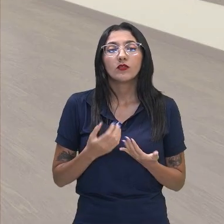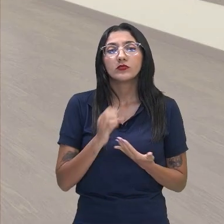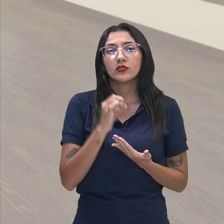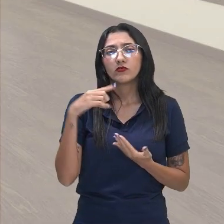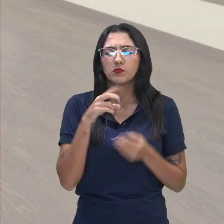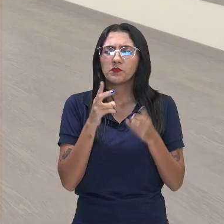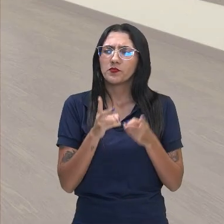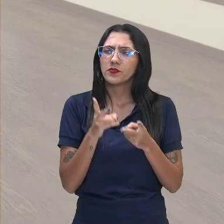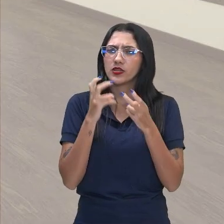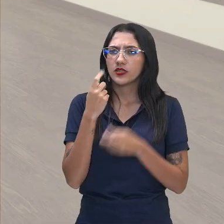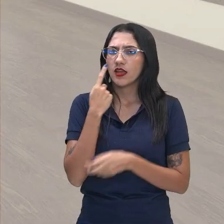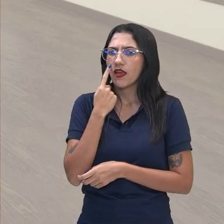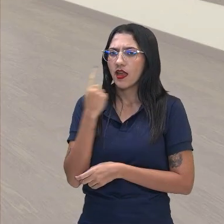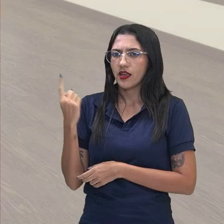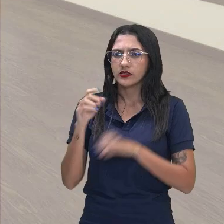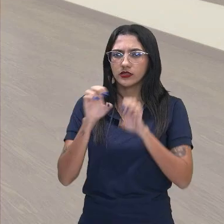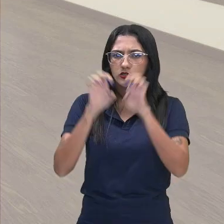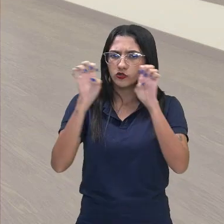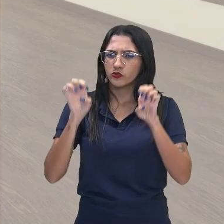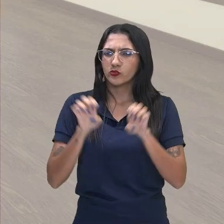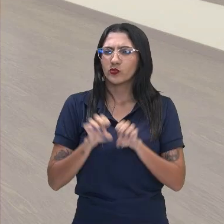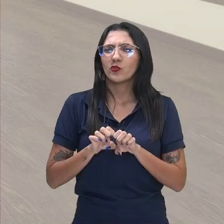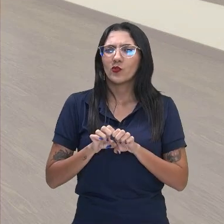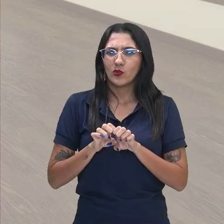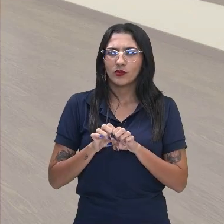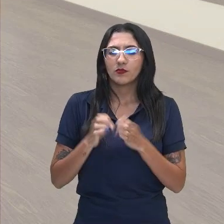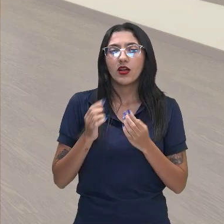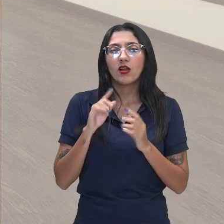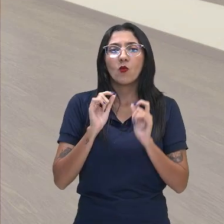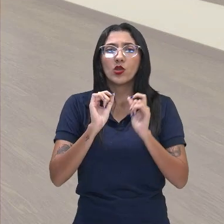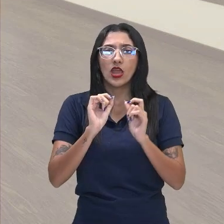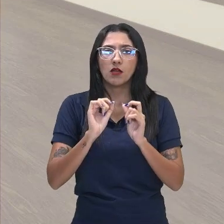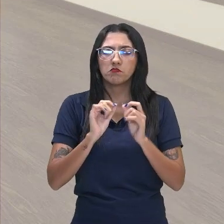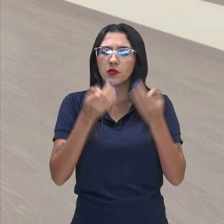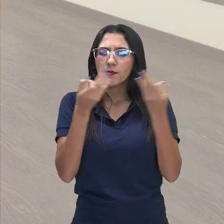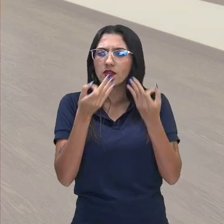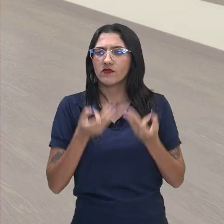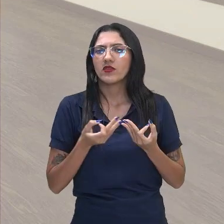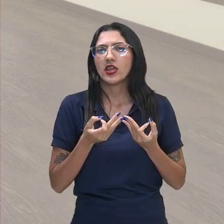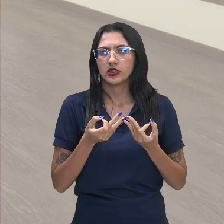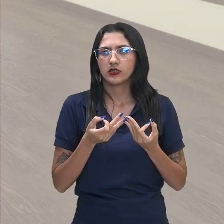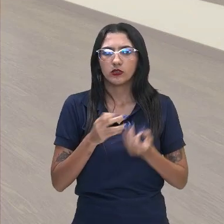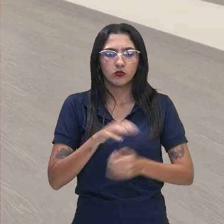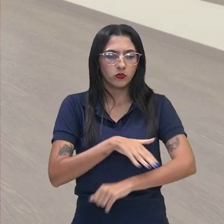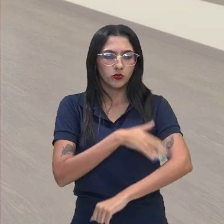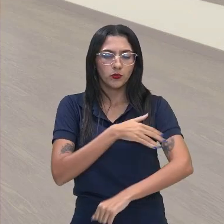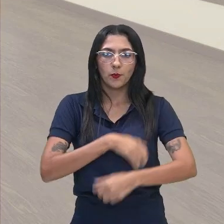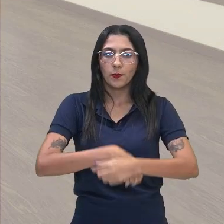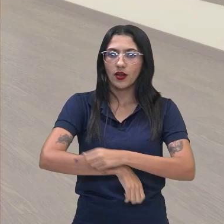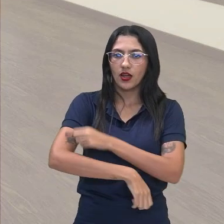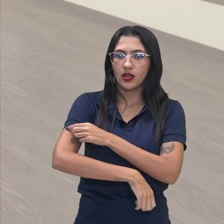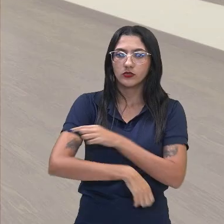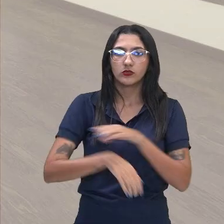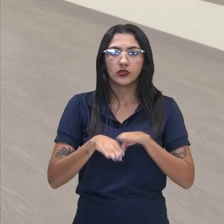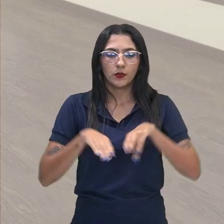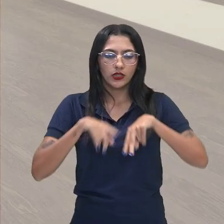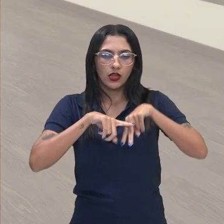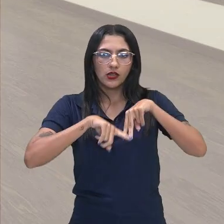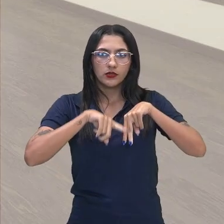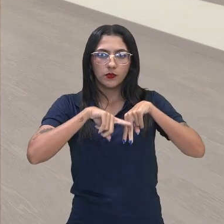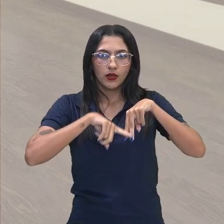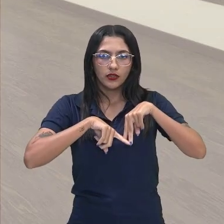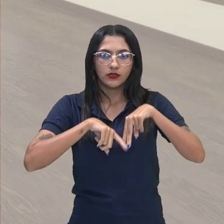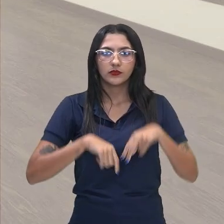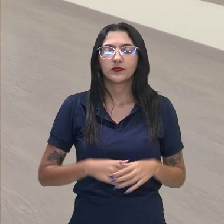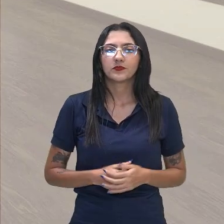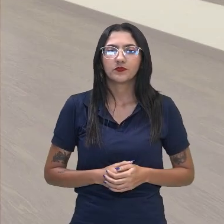essa estrutura da quinesfera, é uma simetria dos braços, das pernas, e